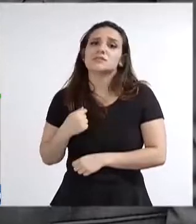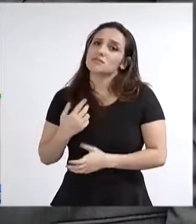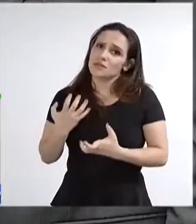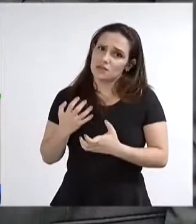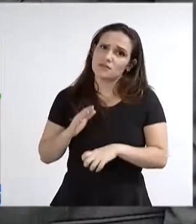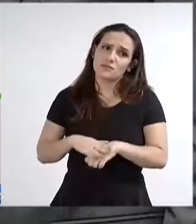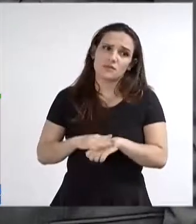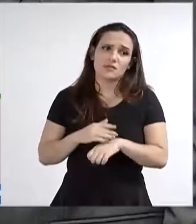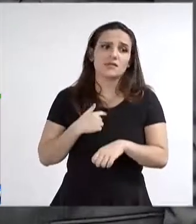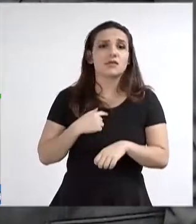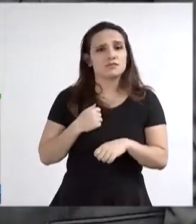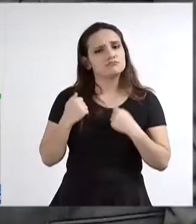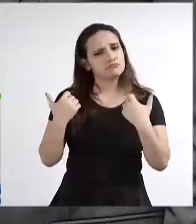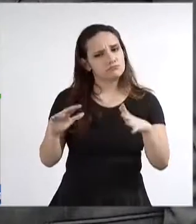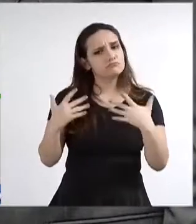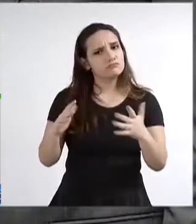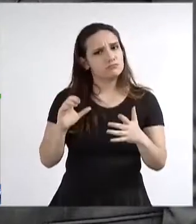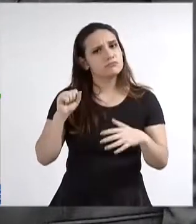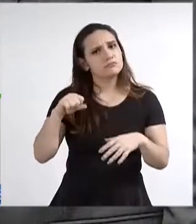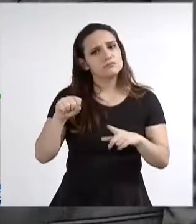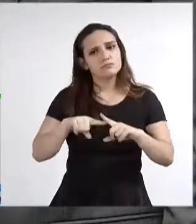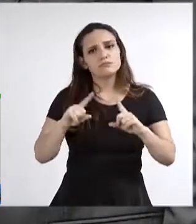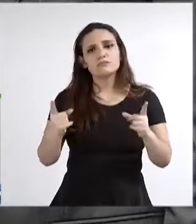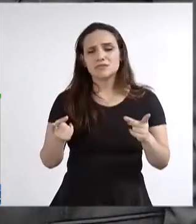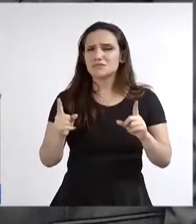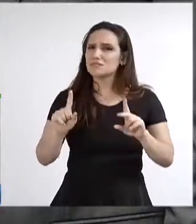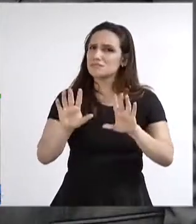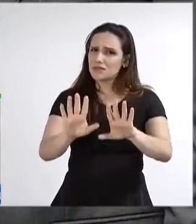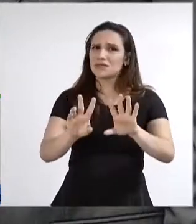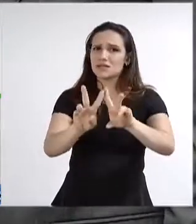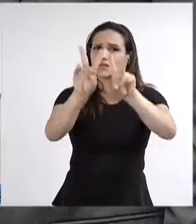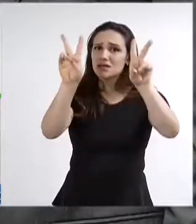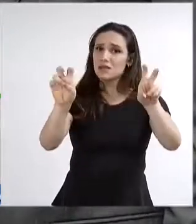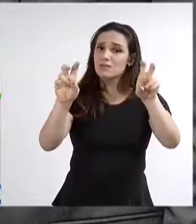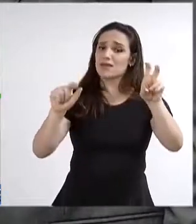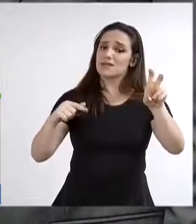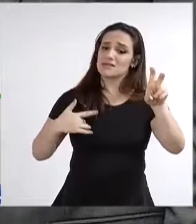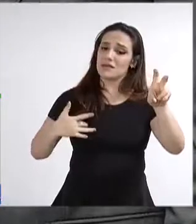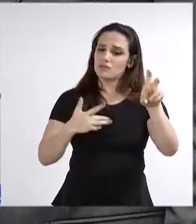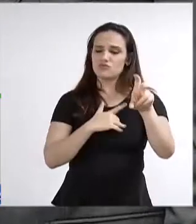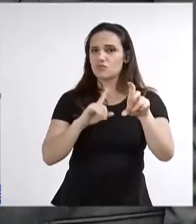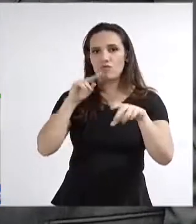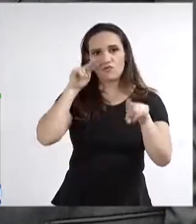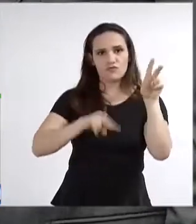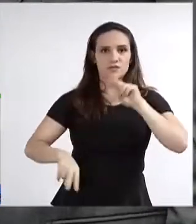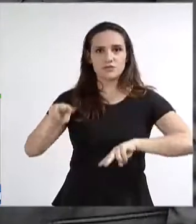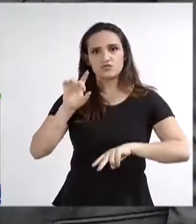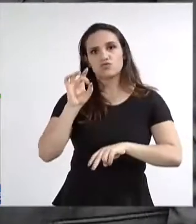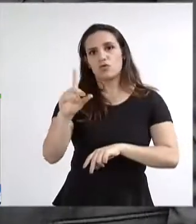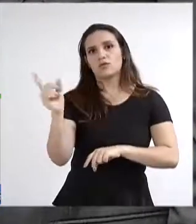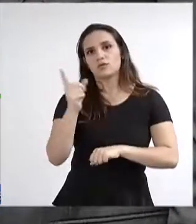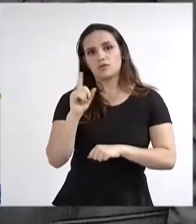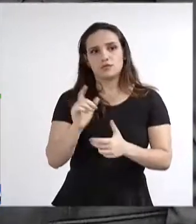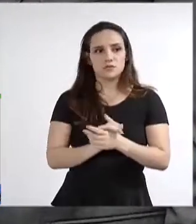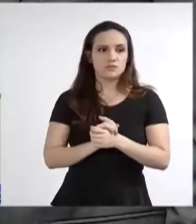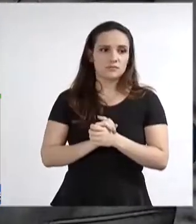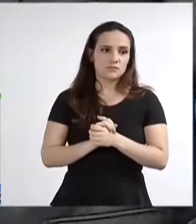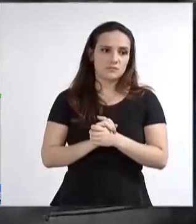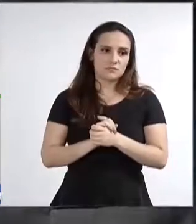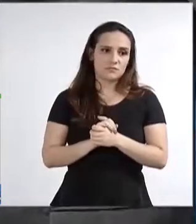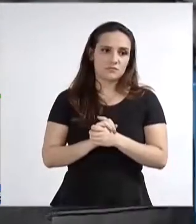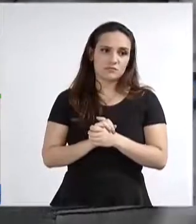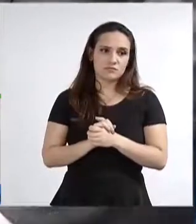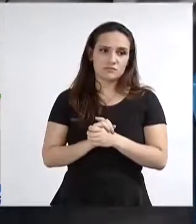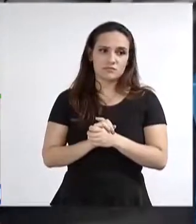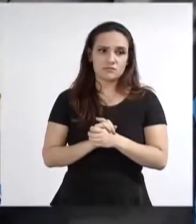mas gostaria que o governador levasse a sério esse tema caravana da saúde. Que ele não venha apenas para inglês